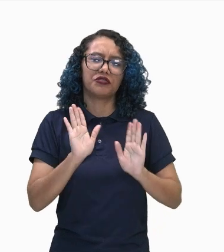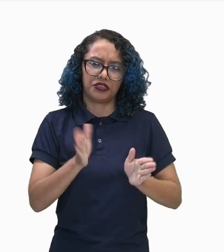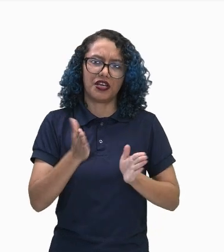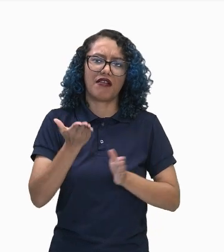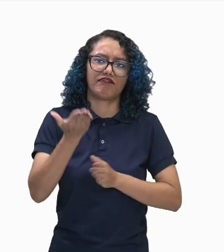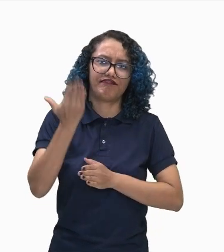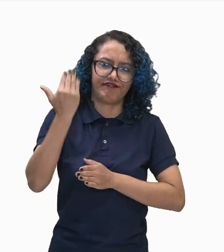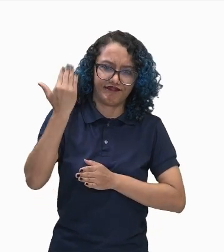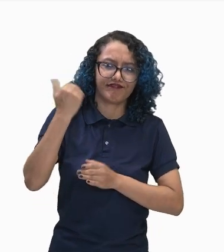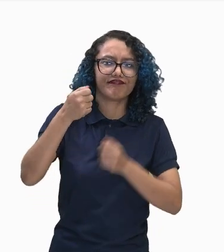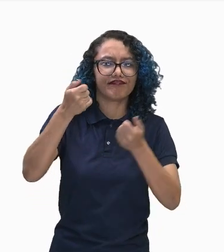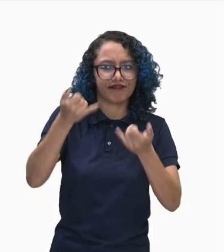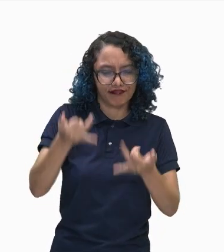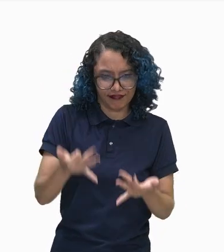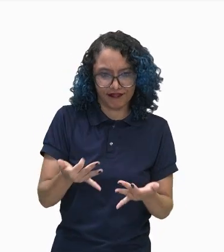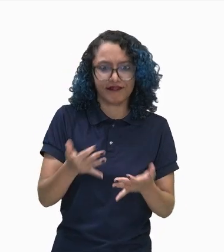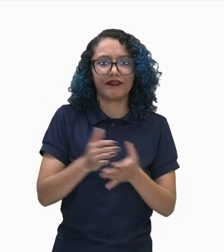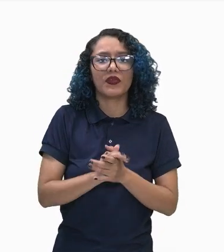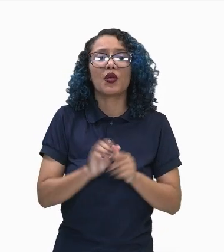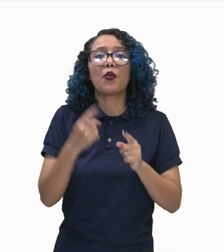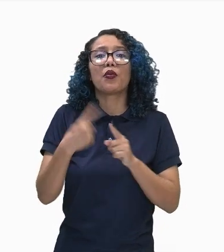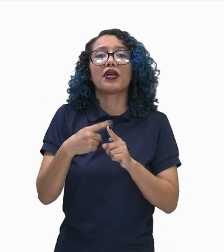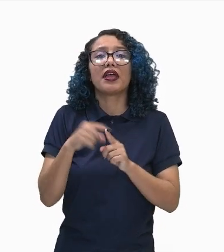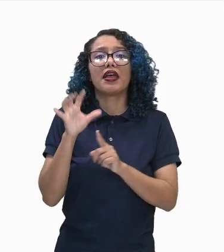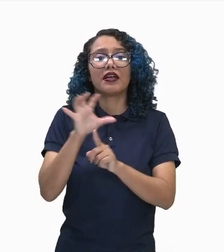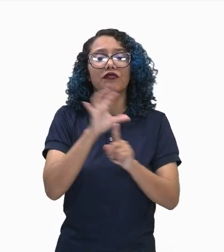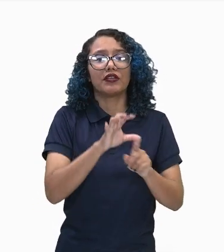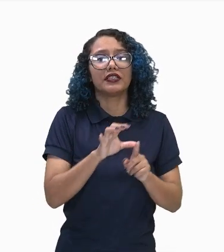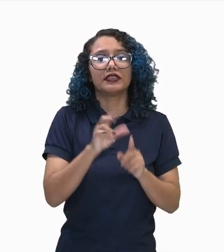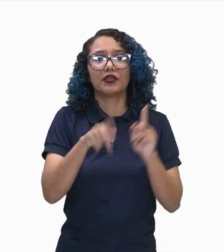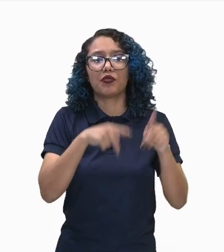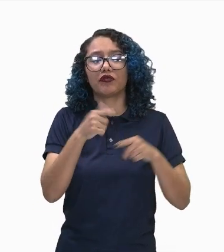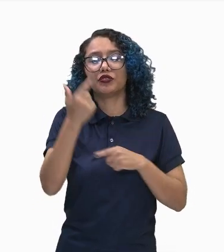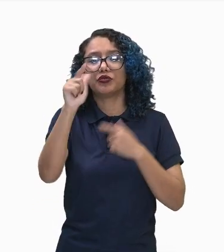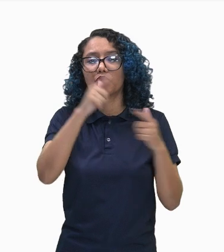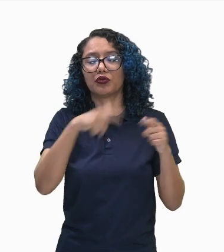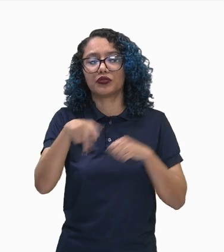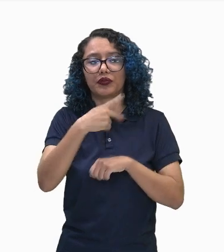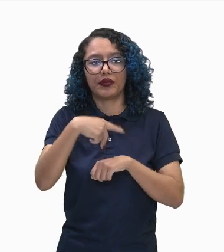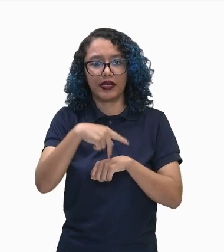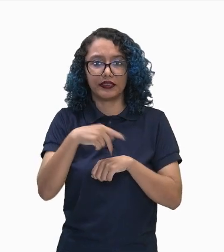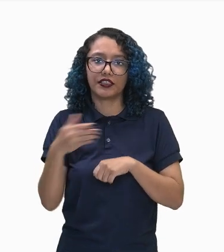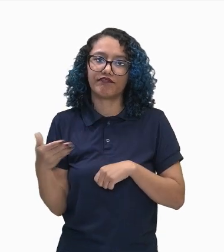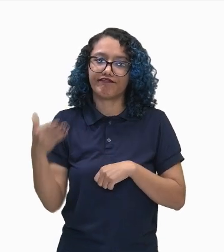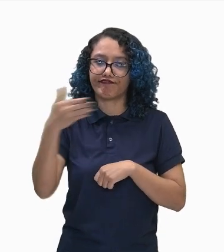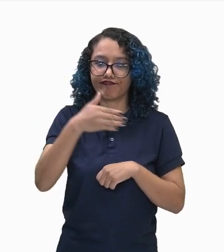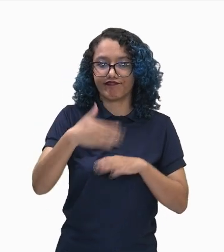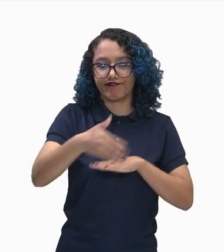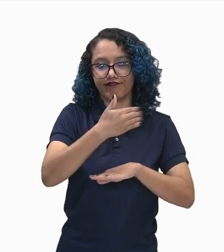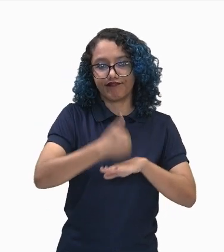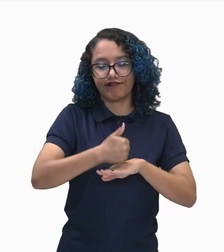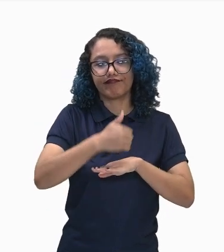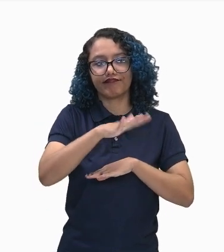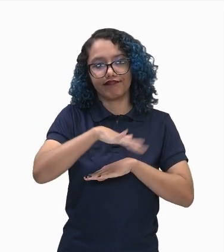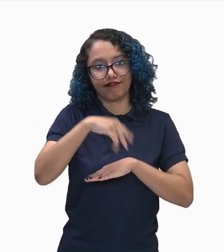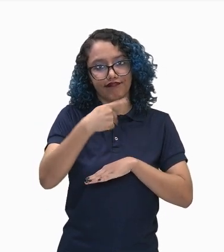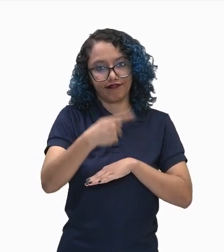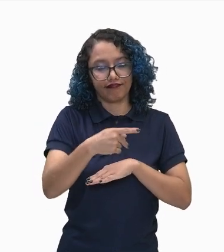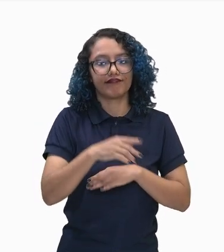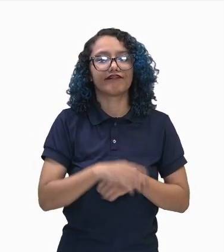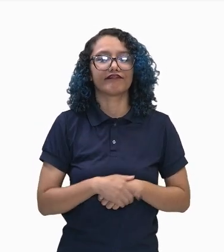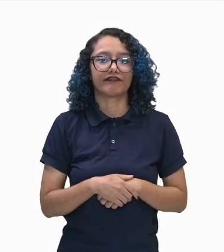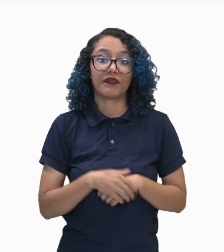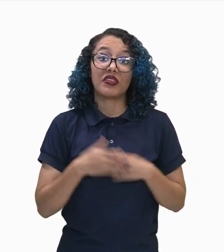anteriores, pela influência dos povos de outros países que vieram colonizar as nossas regiões. Então,